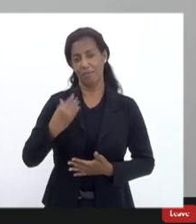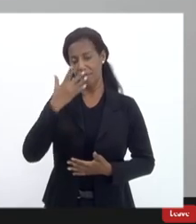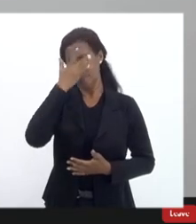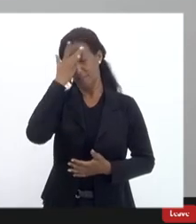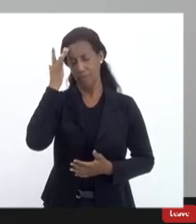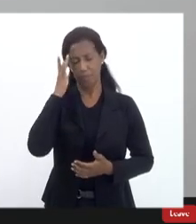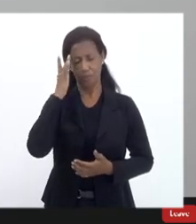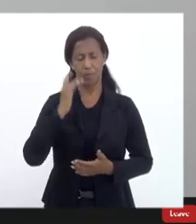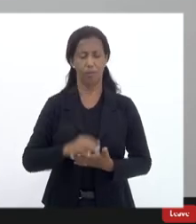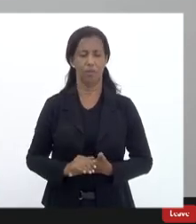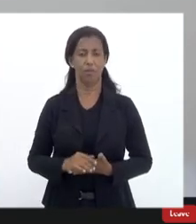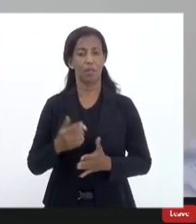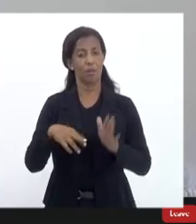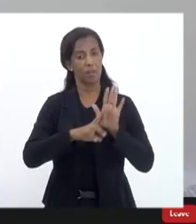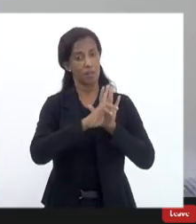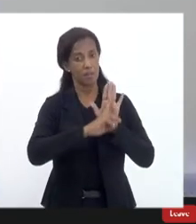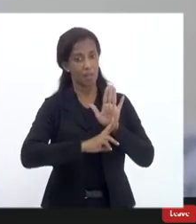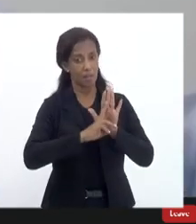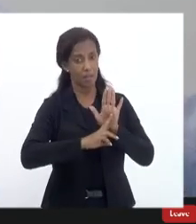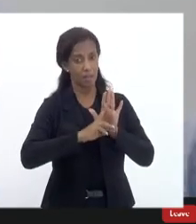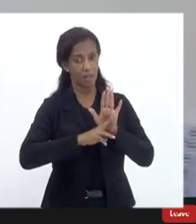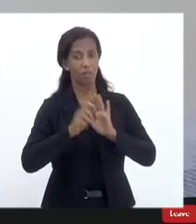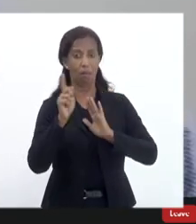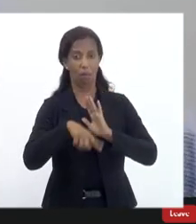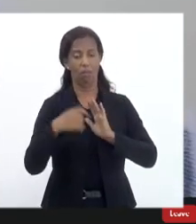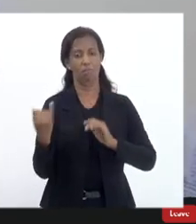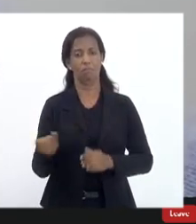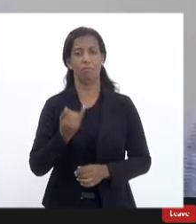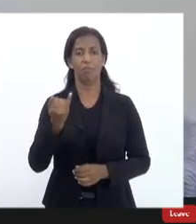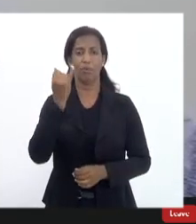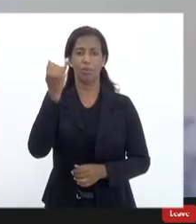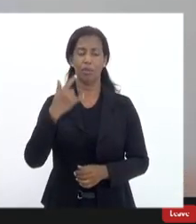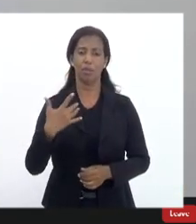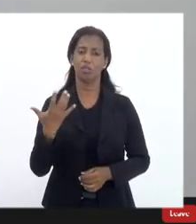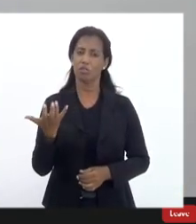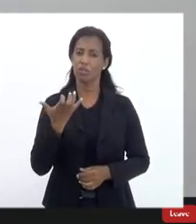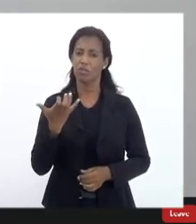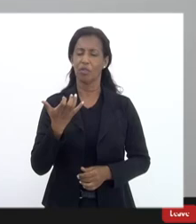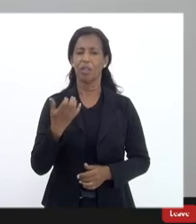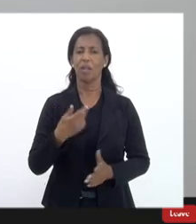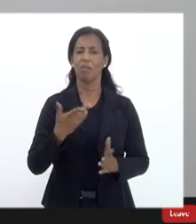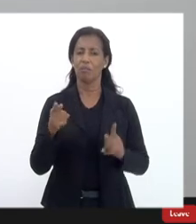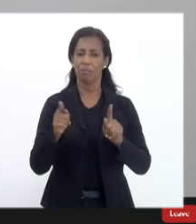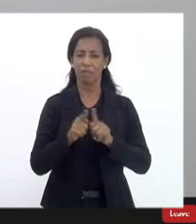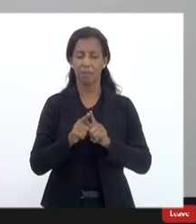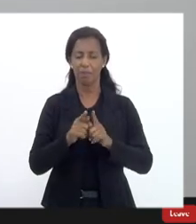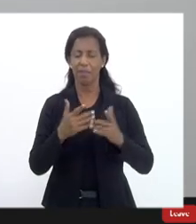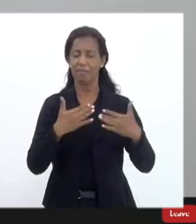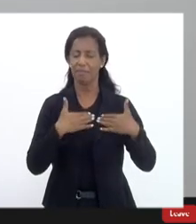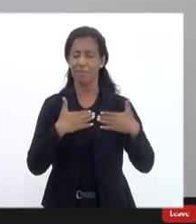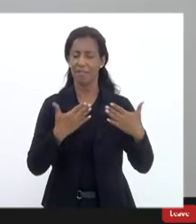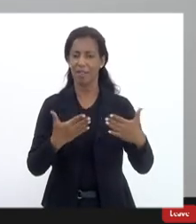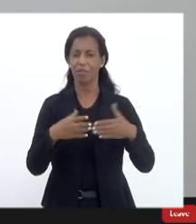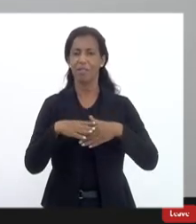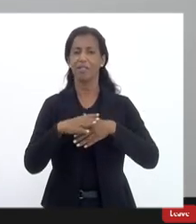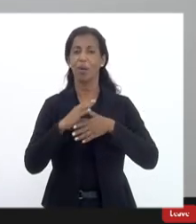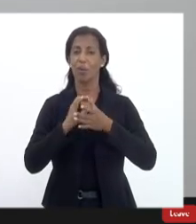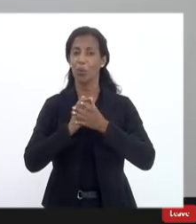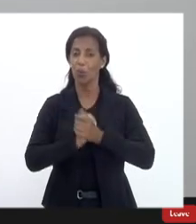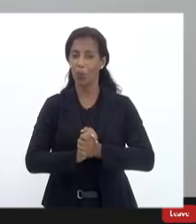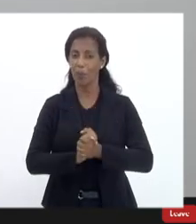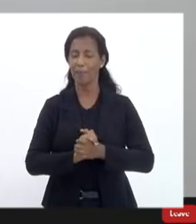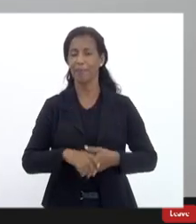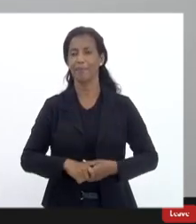pessoas. Então, assim, esse relatório é um instrumento importante. Eu quero, portanto, fazer esse registro inicial de saudação e de cumprimento.